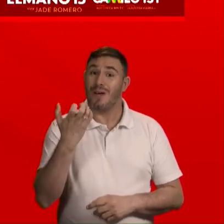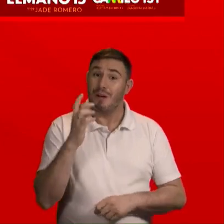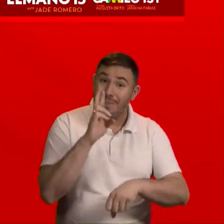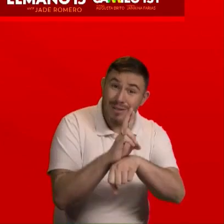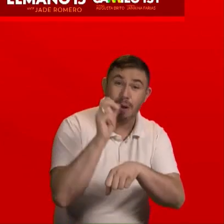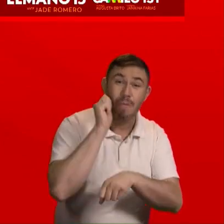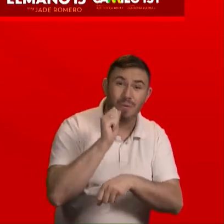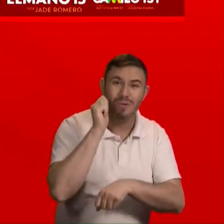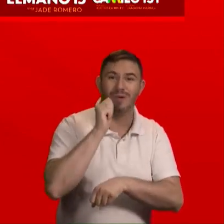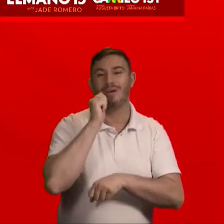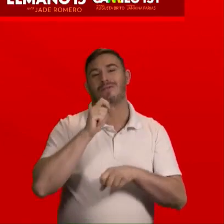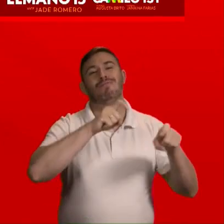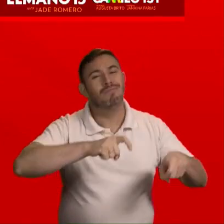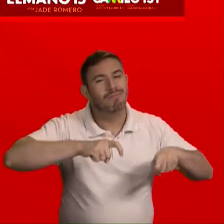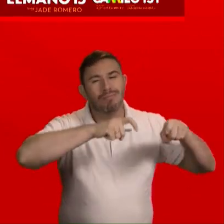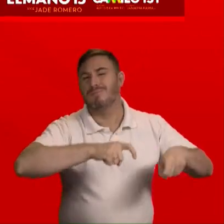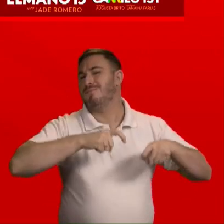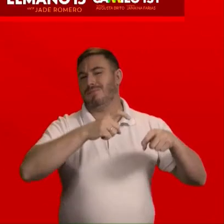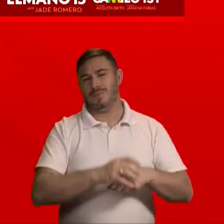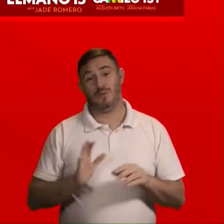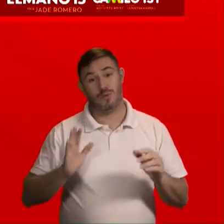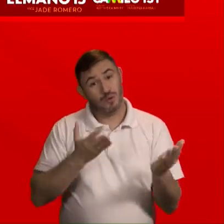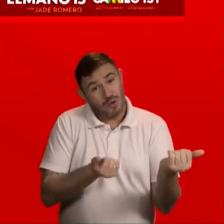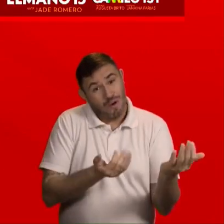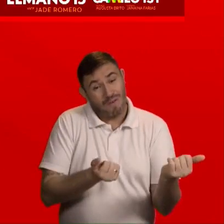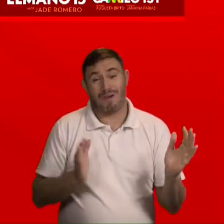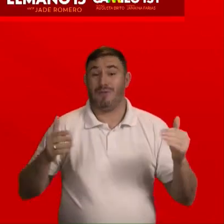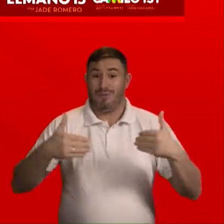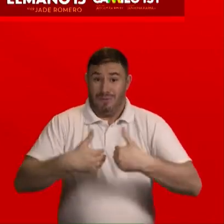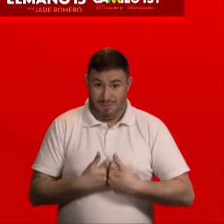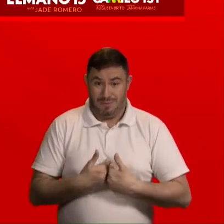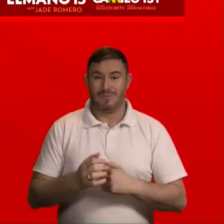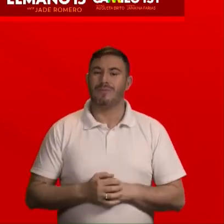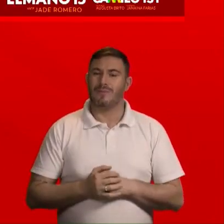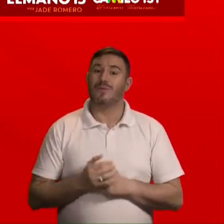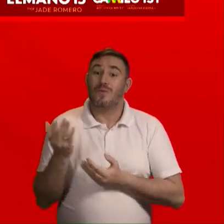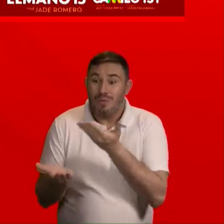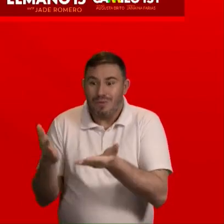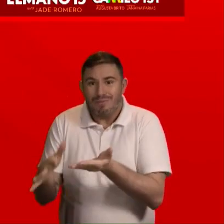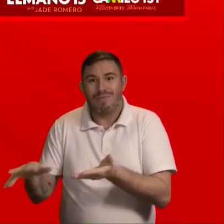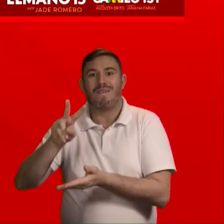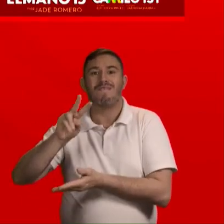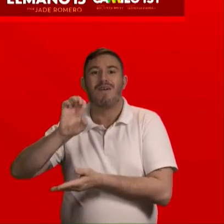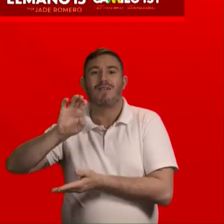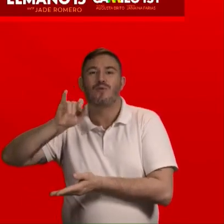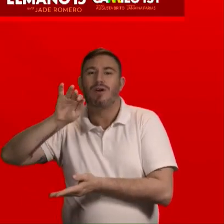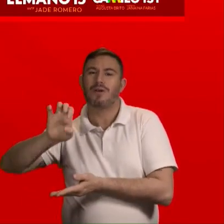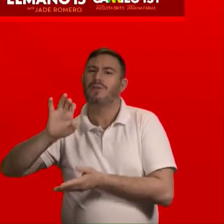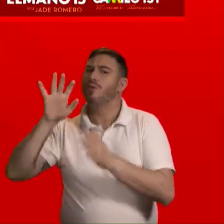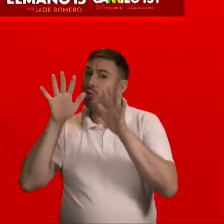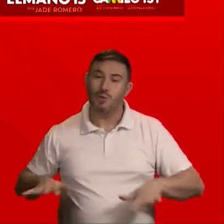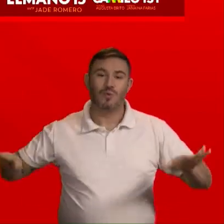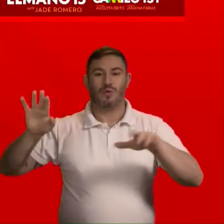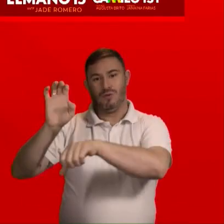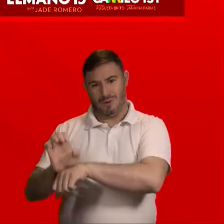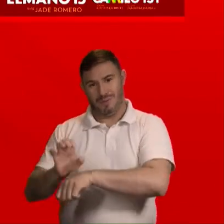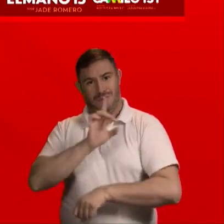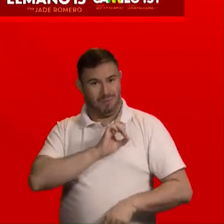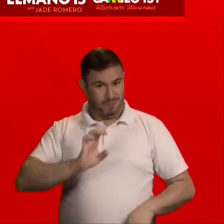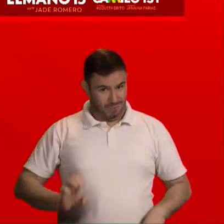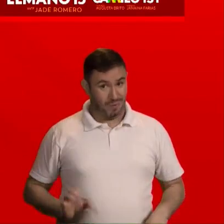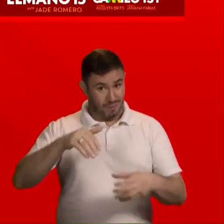Quero ser a voz da mulher, do agricultor, da juventude, dos autistas. Quero cuidar do Vale do Jaguaribe e de todo o estado.